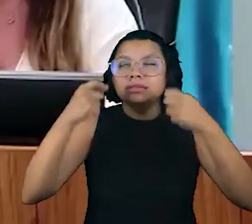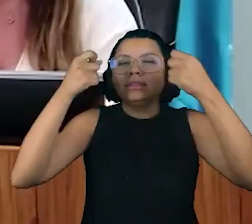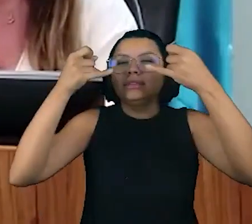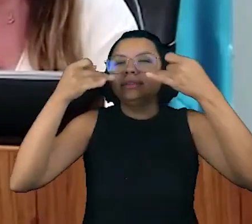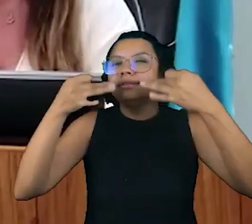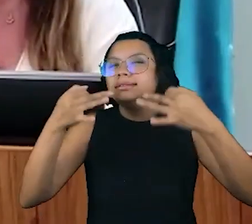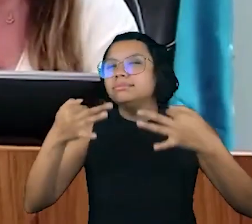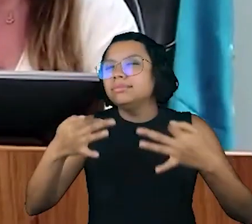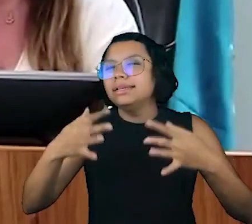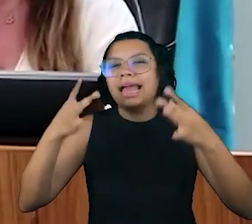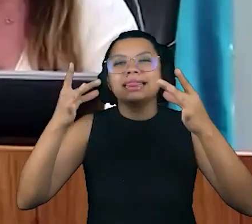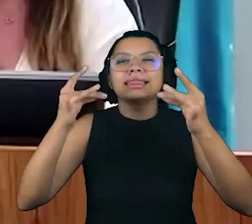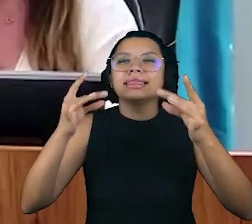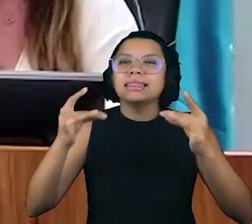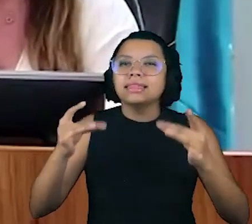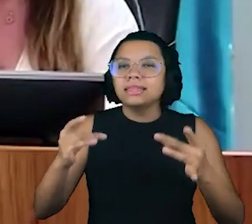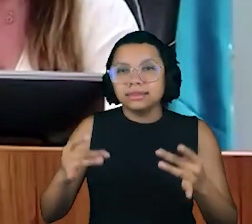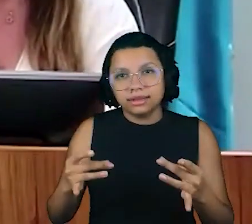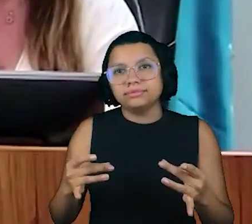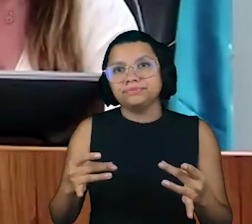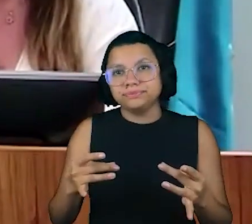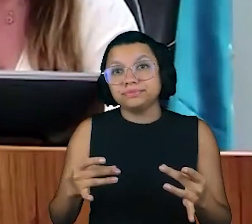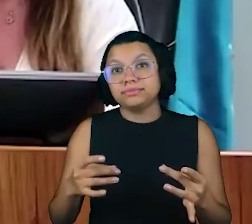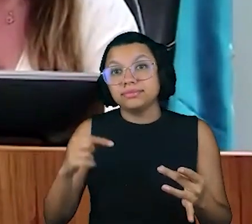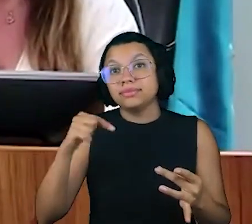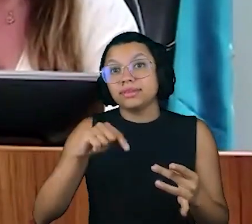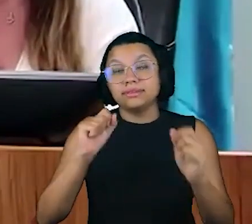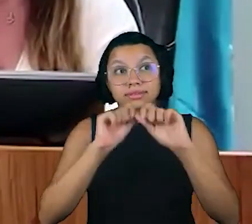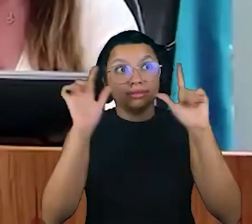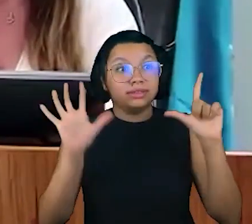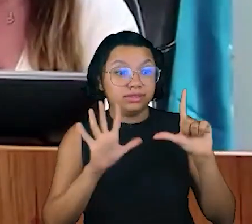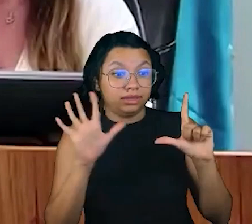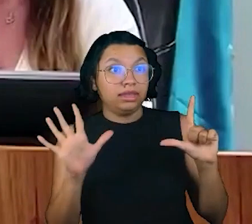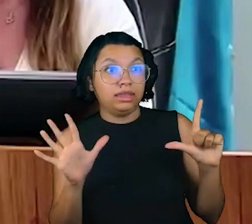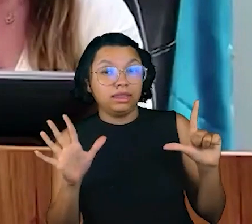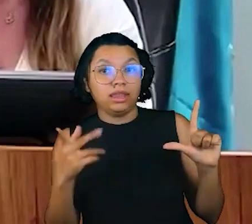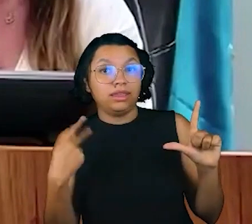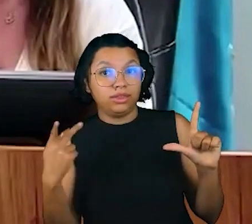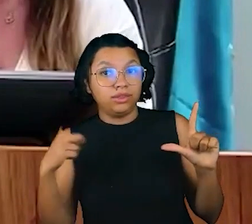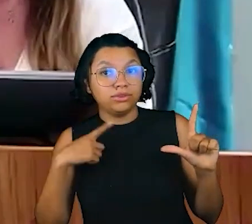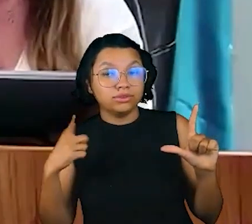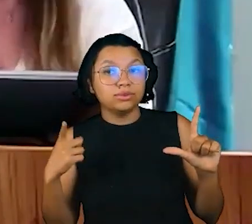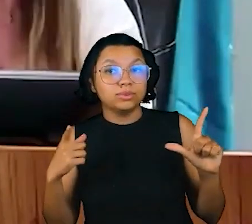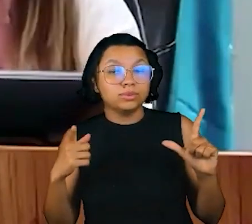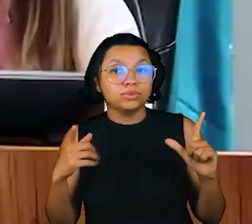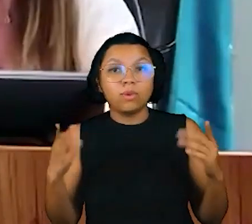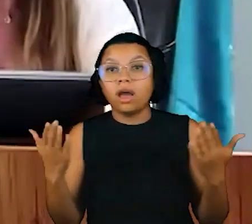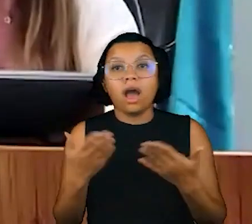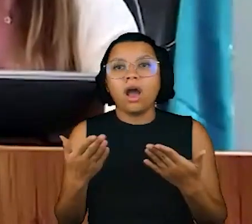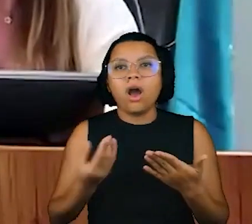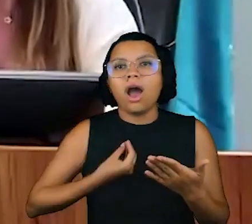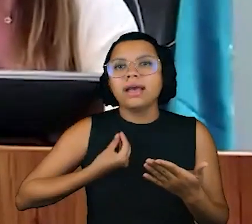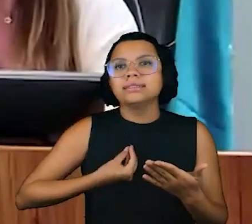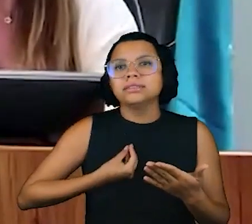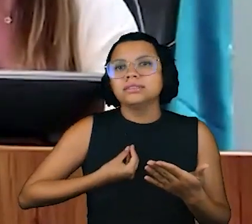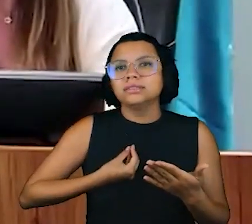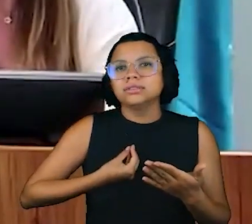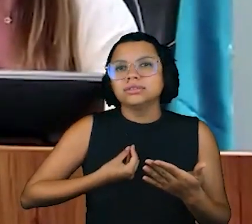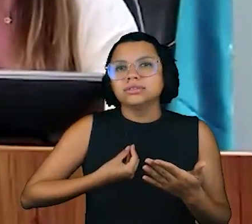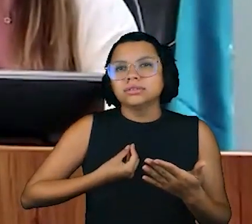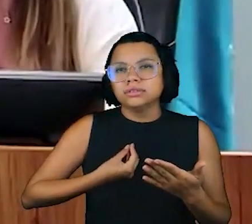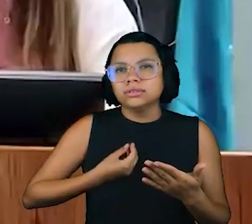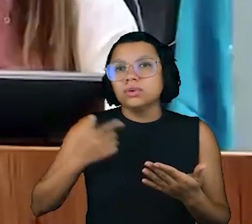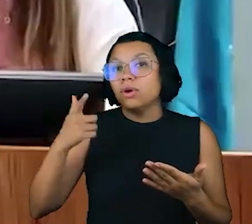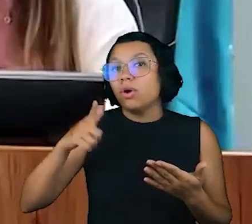tudo isso. Então, vejam, essa é a cena. Essa é a cena que nós temos. Agora, existe uma